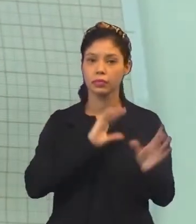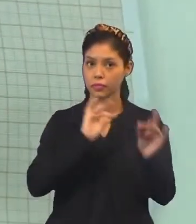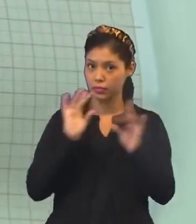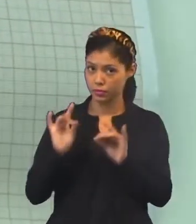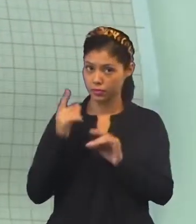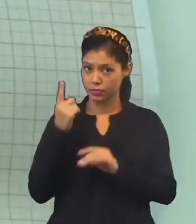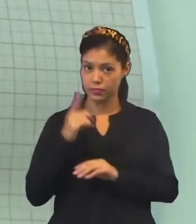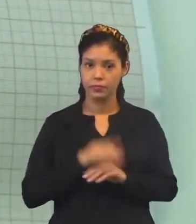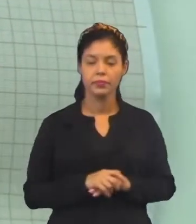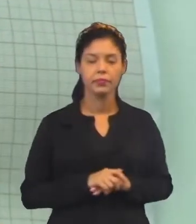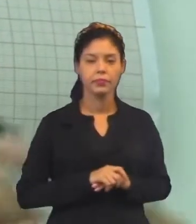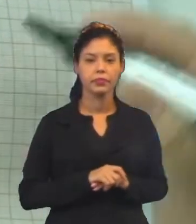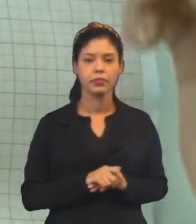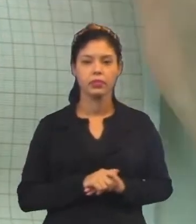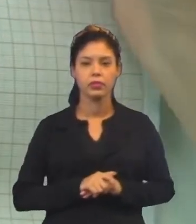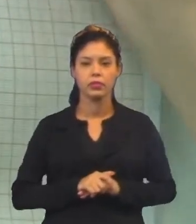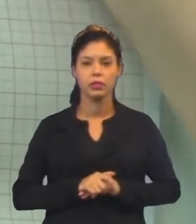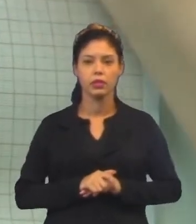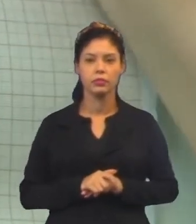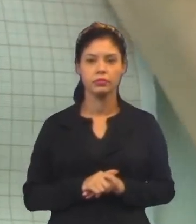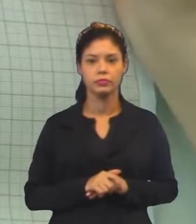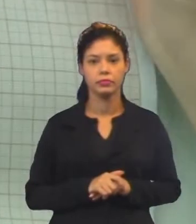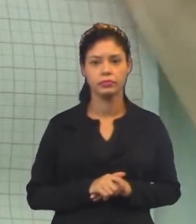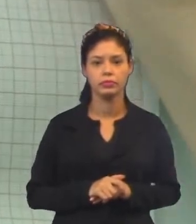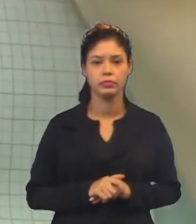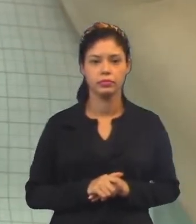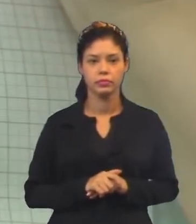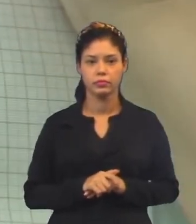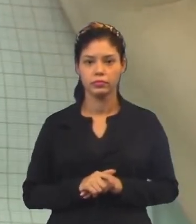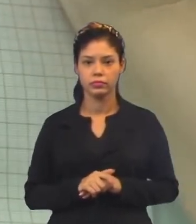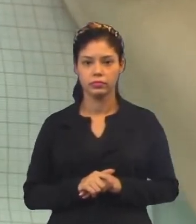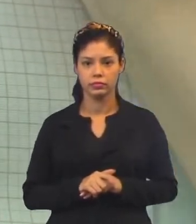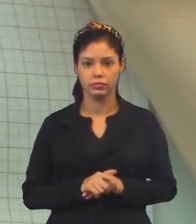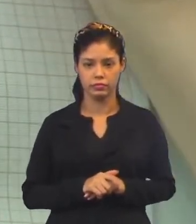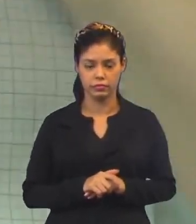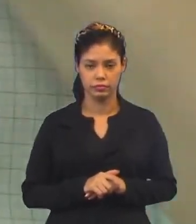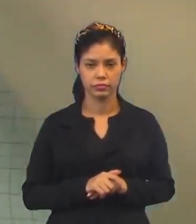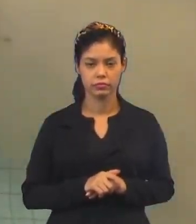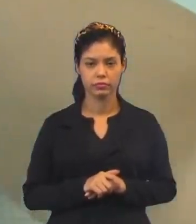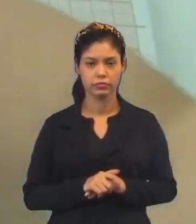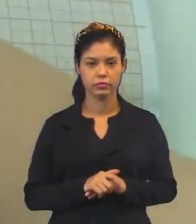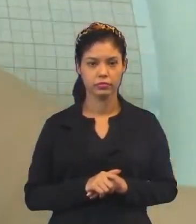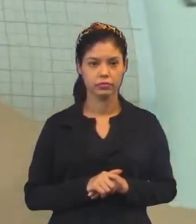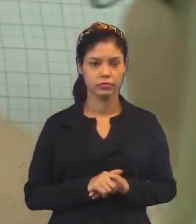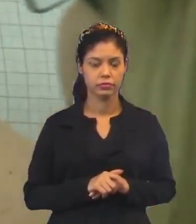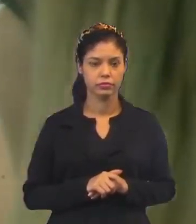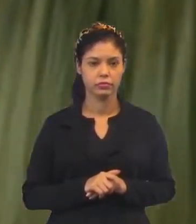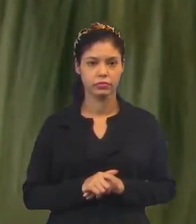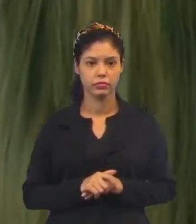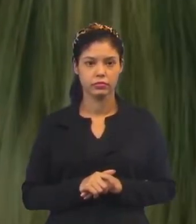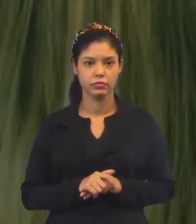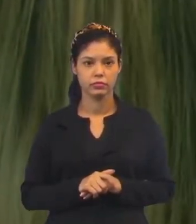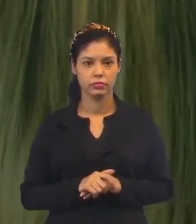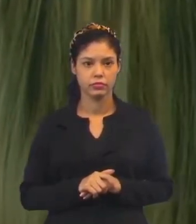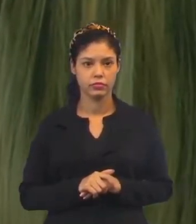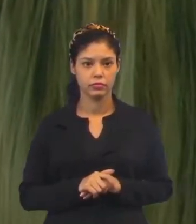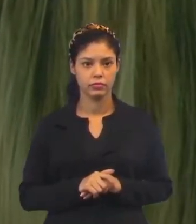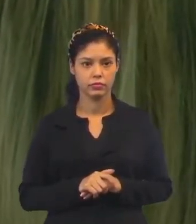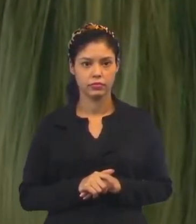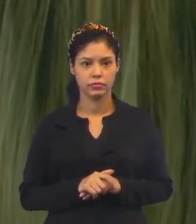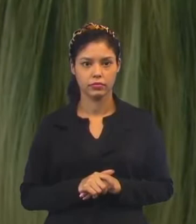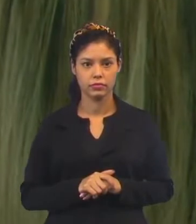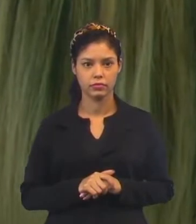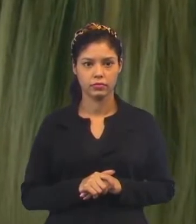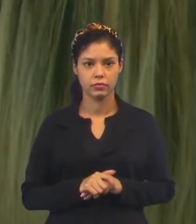de cada uma, certo? Nós vamos fazer o cálculo aqui da figura A. Vamos chamar essa figura aqui de figura A.